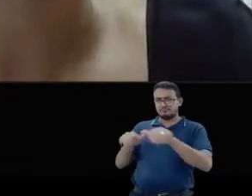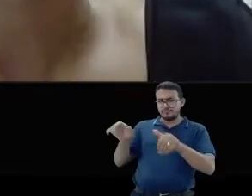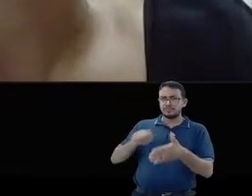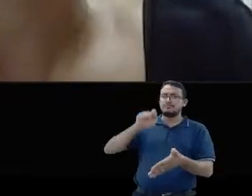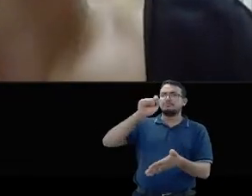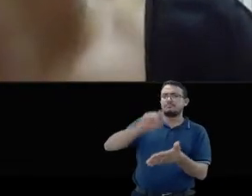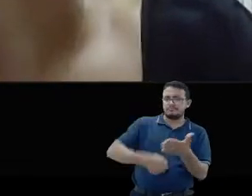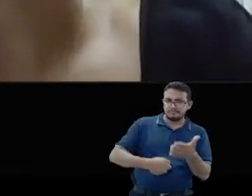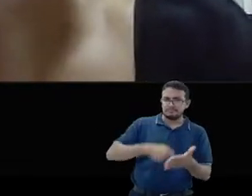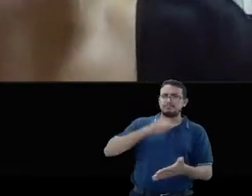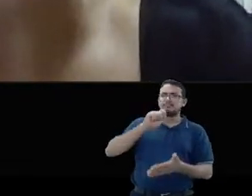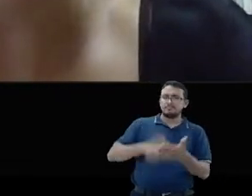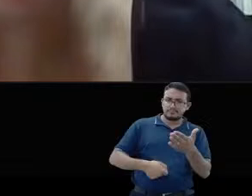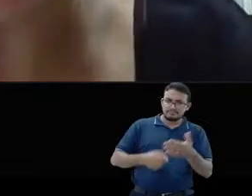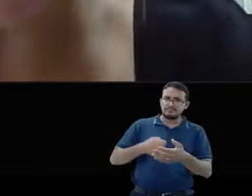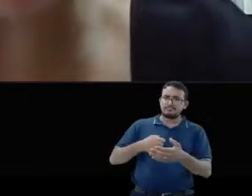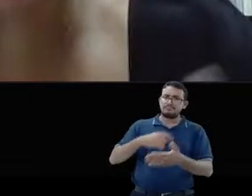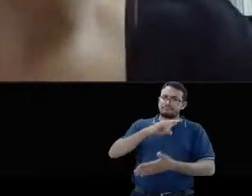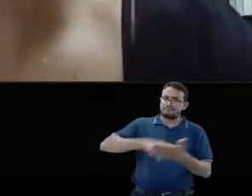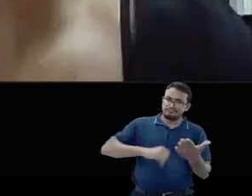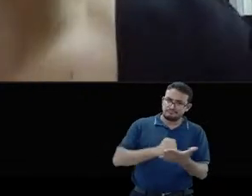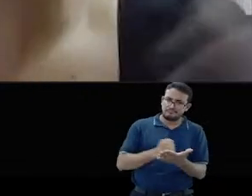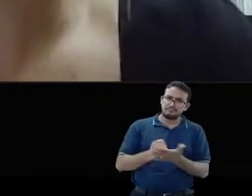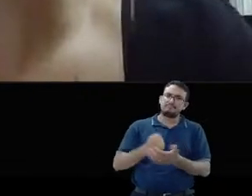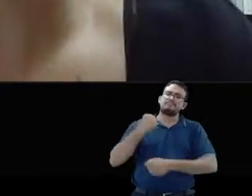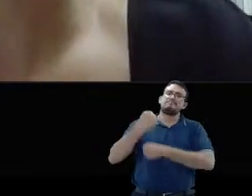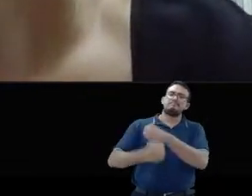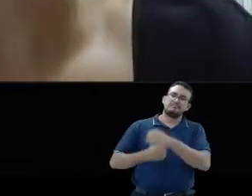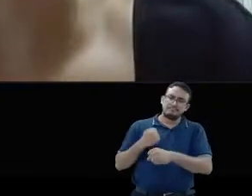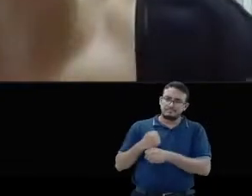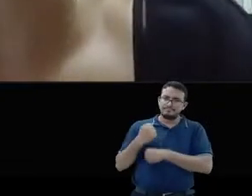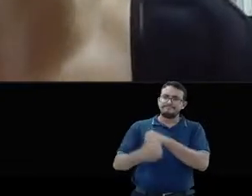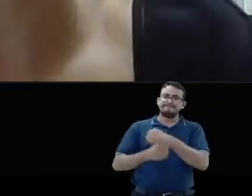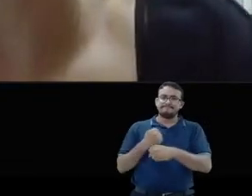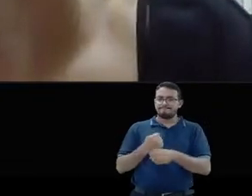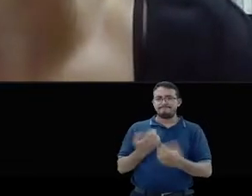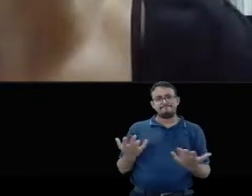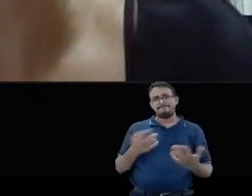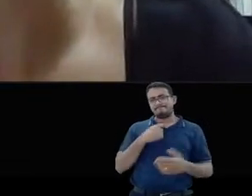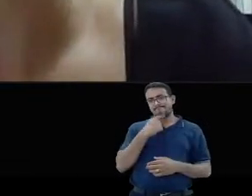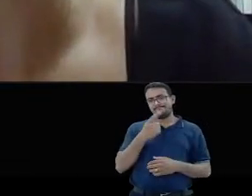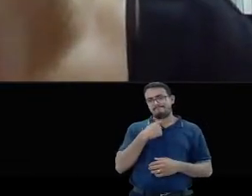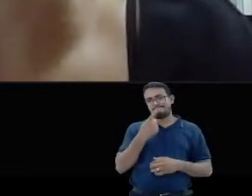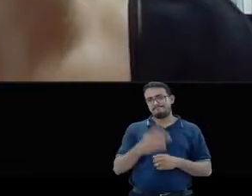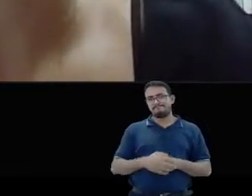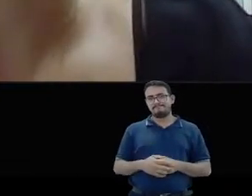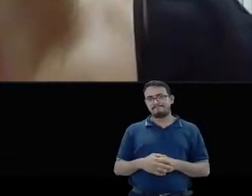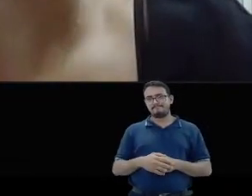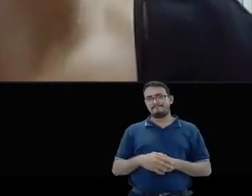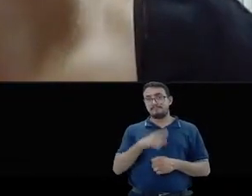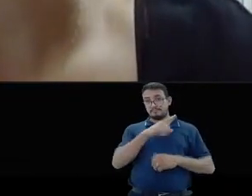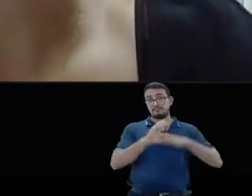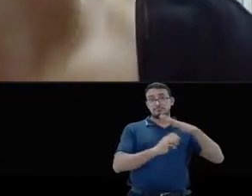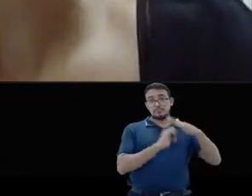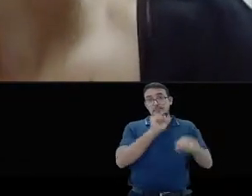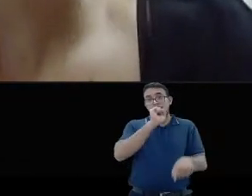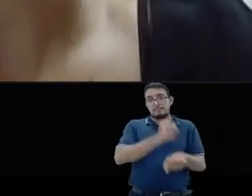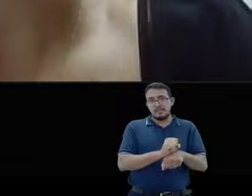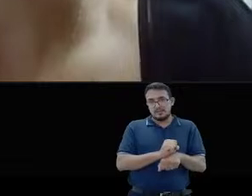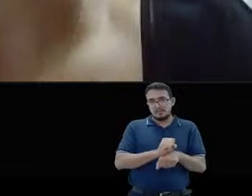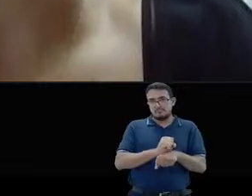ano. Né? Como eu já reitero, né, aqui, que a parada geral ocorre uma vez por ano. Né?